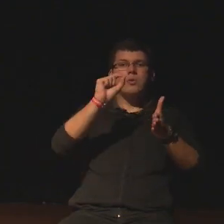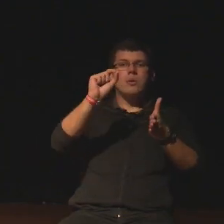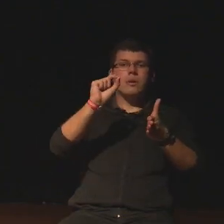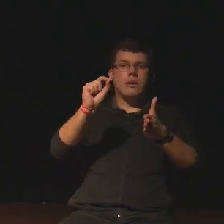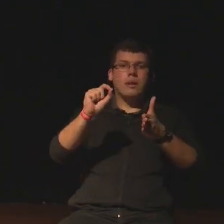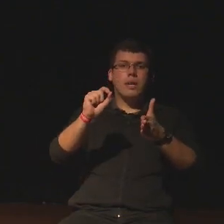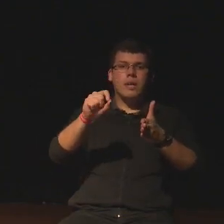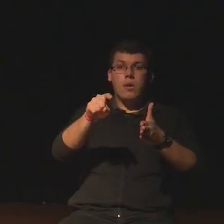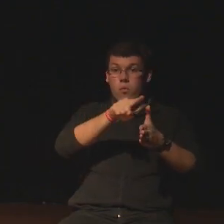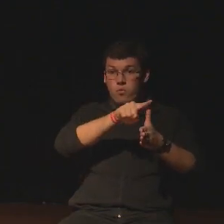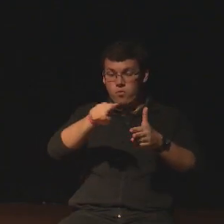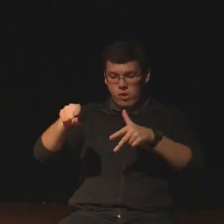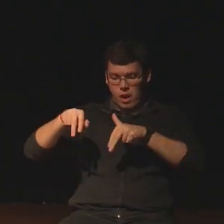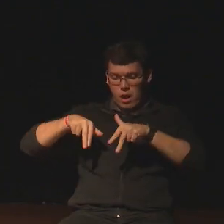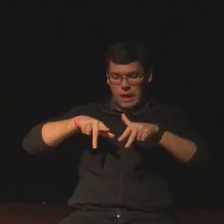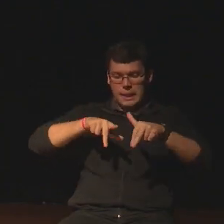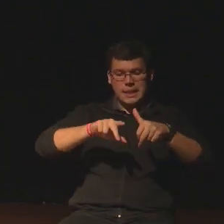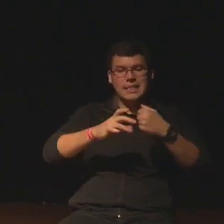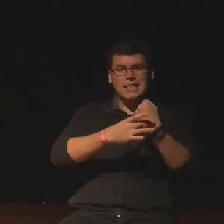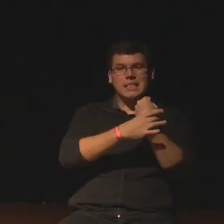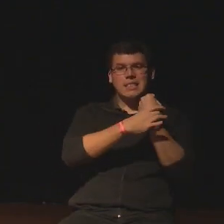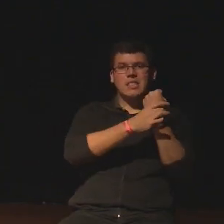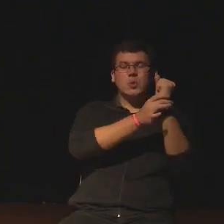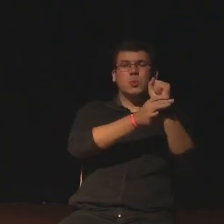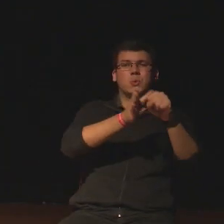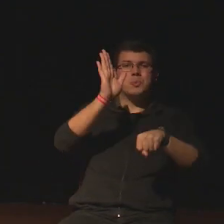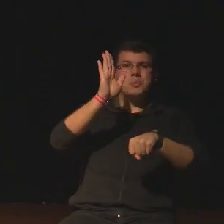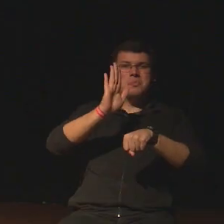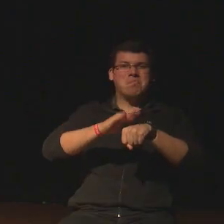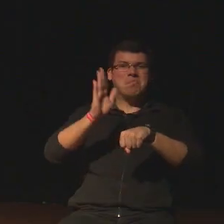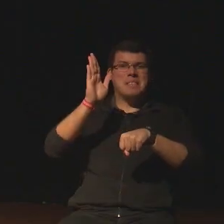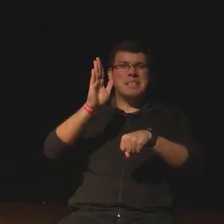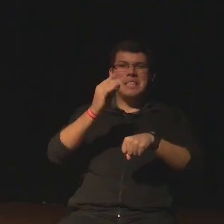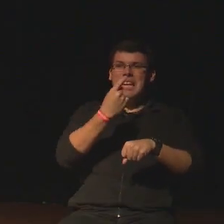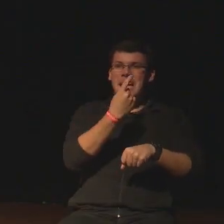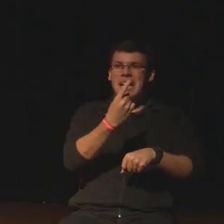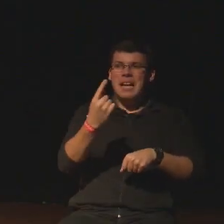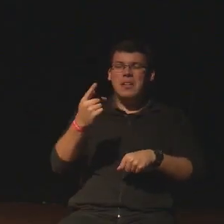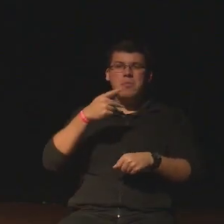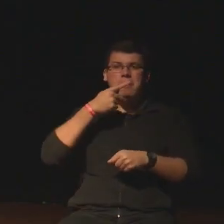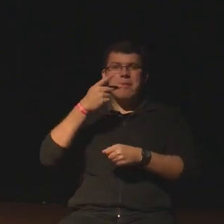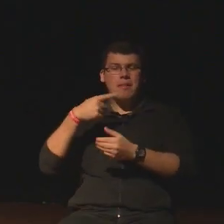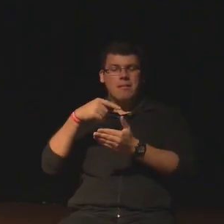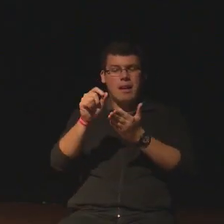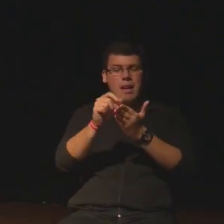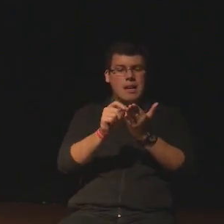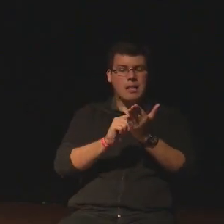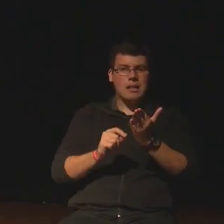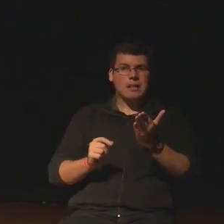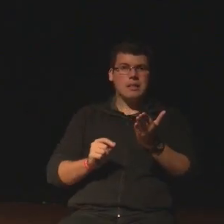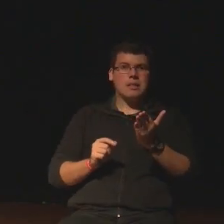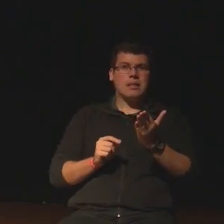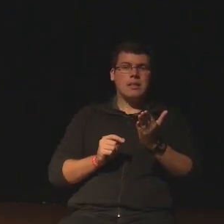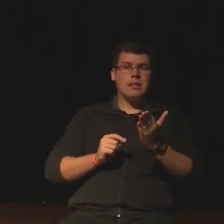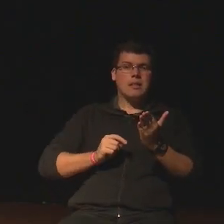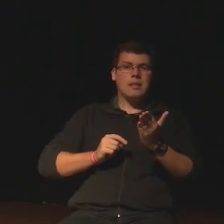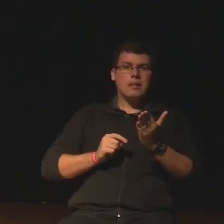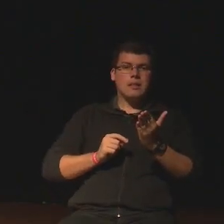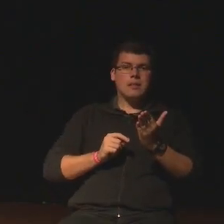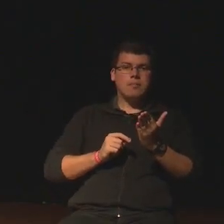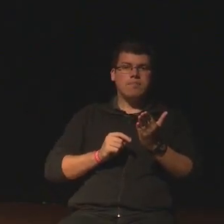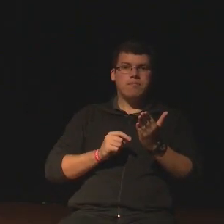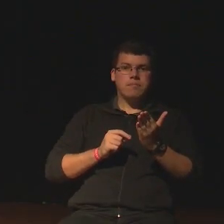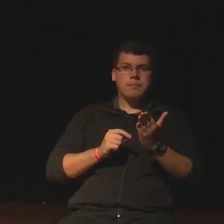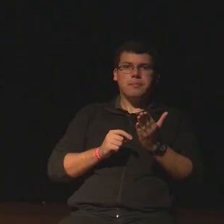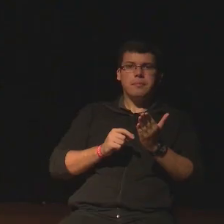anotei todas as falas individualmente, mas é difícil falar porque muitas acabam passando pela mesma temática. Calma. A